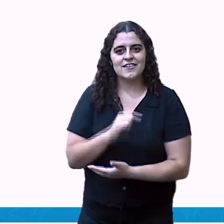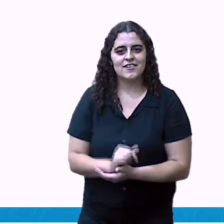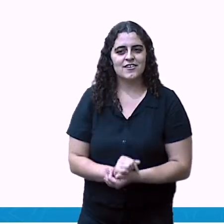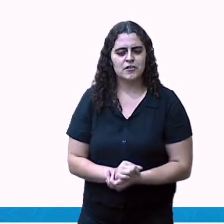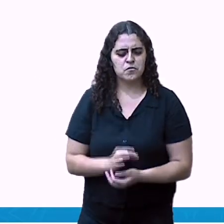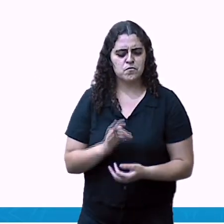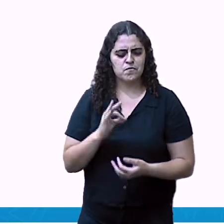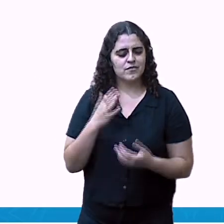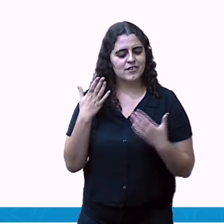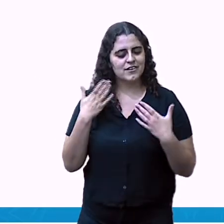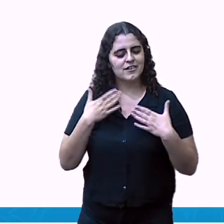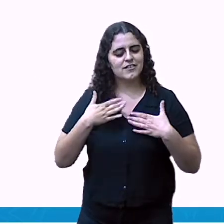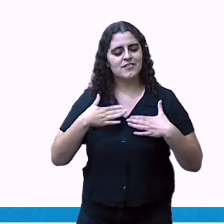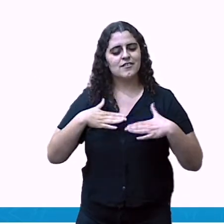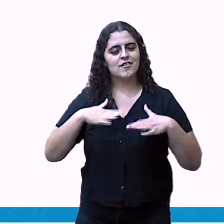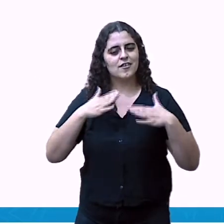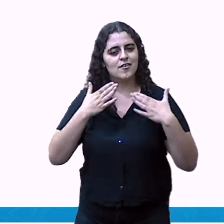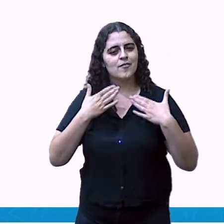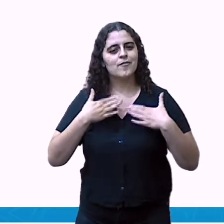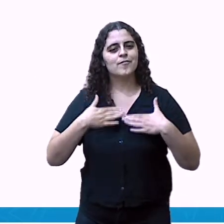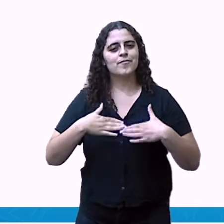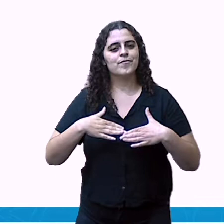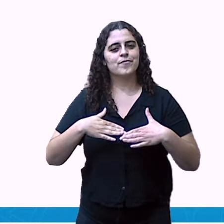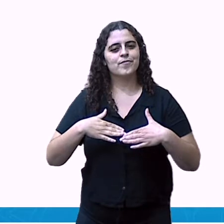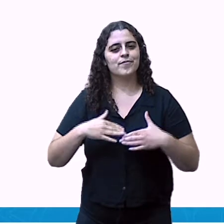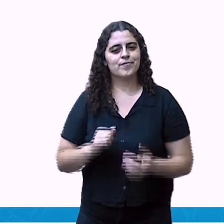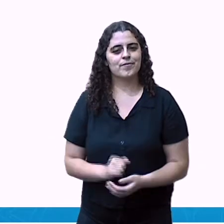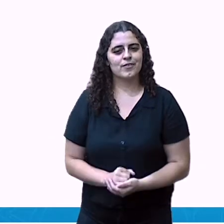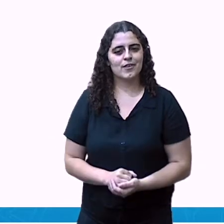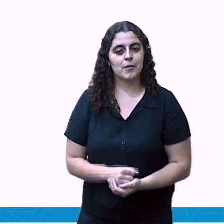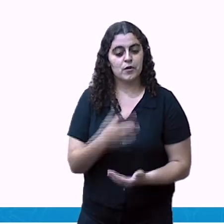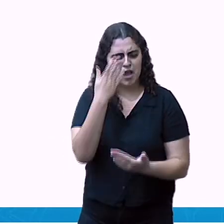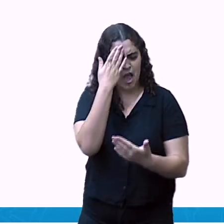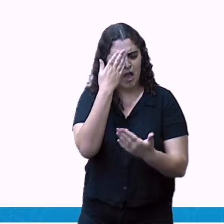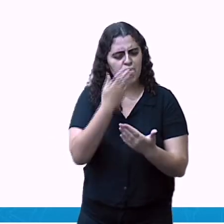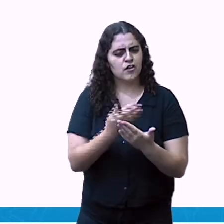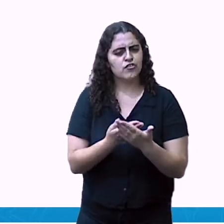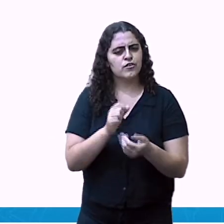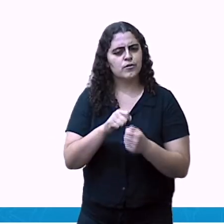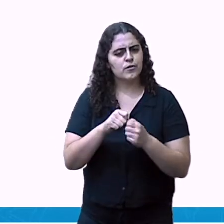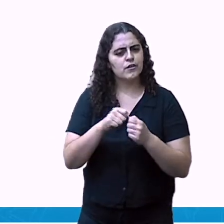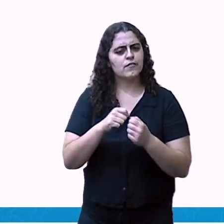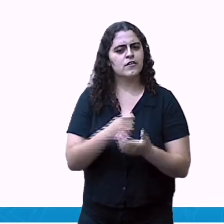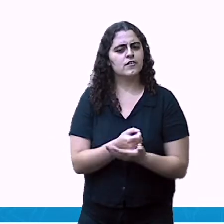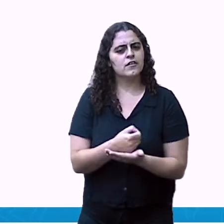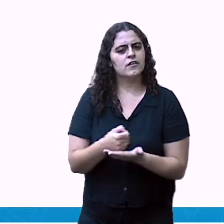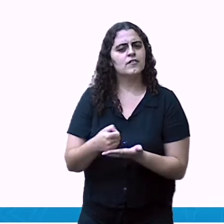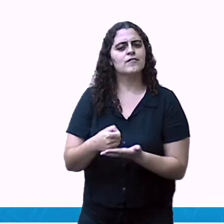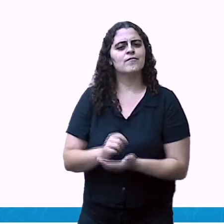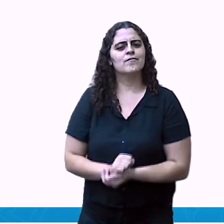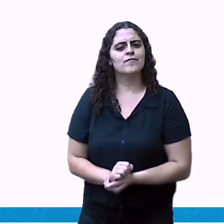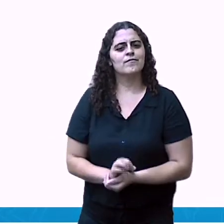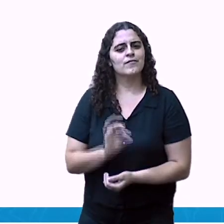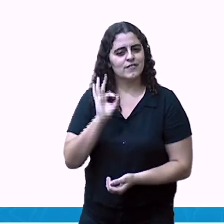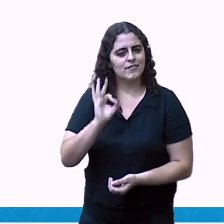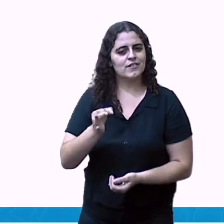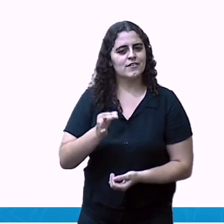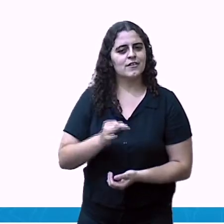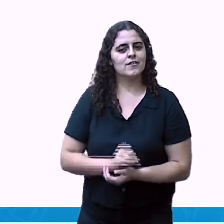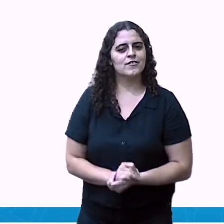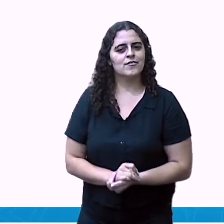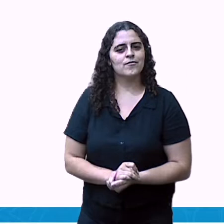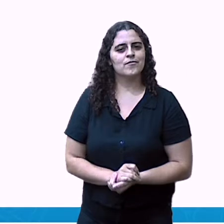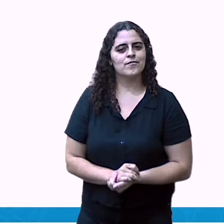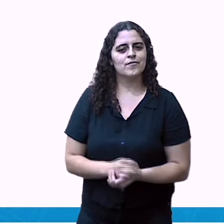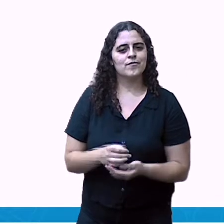sorridente, sereno, calmo, não é isso mesmo? Quando estamos confiantes, nós passamos uma